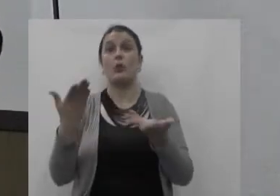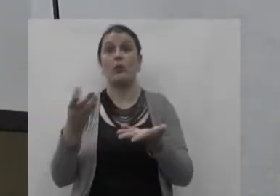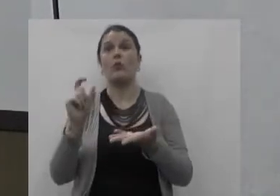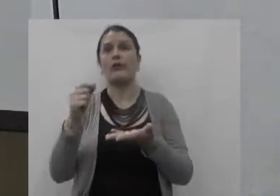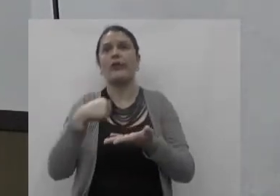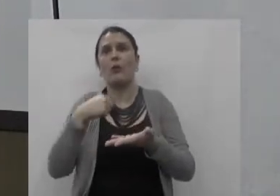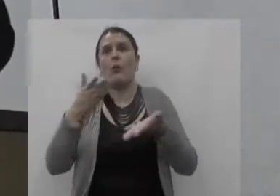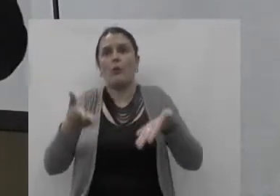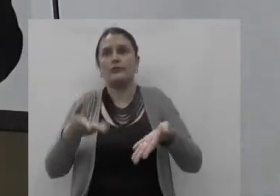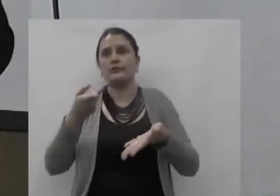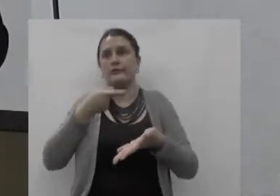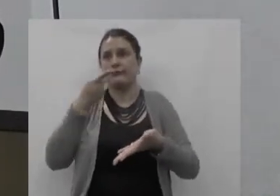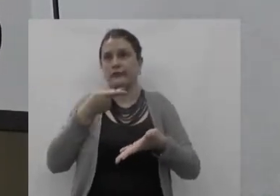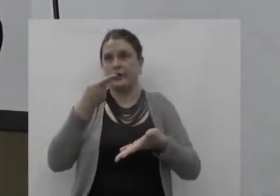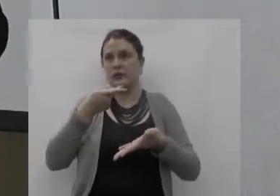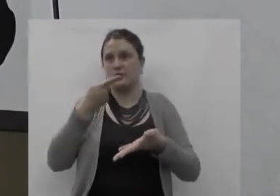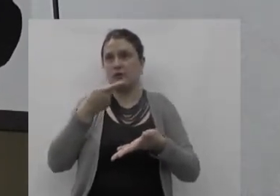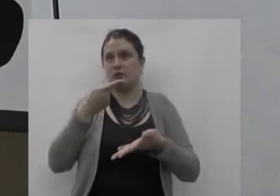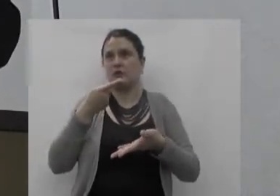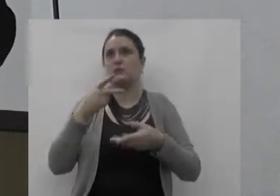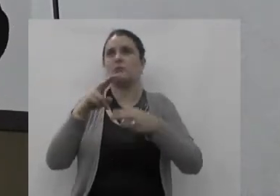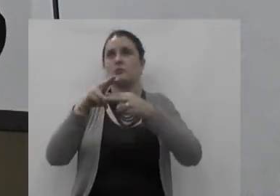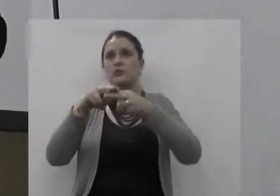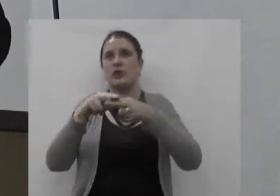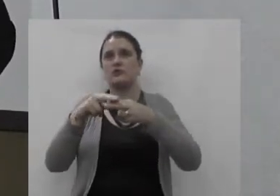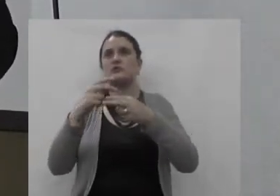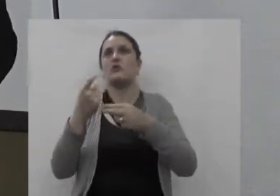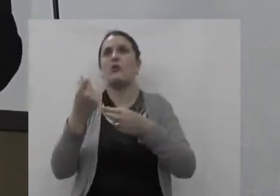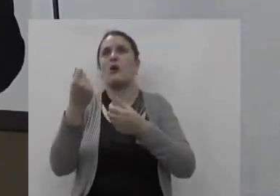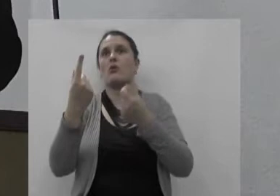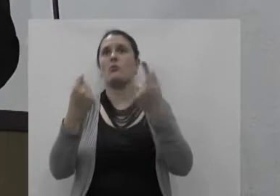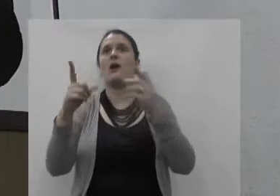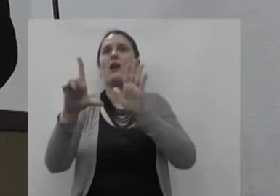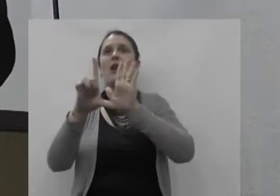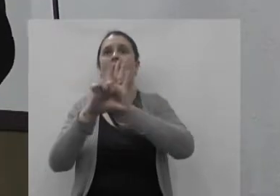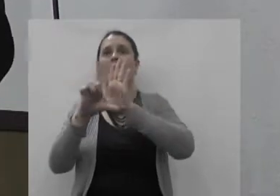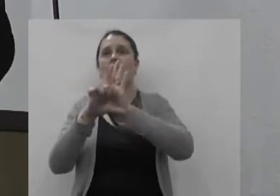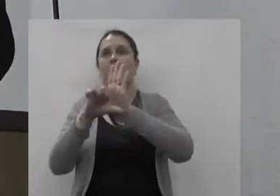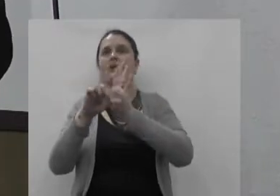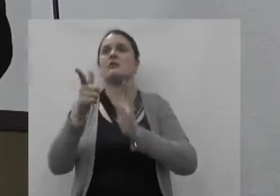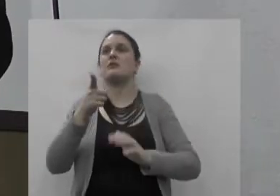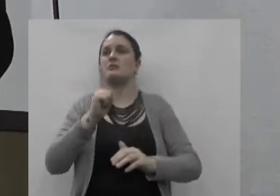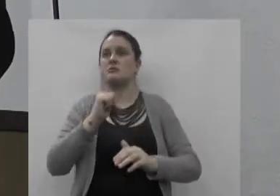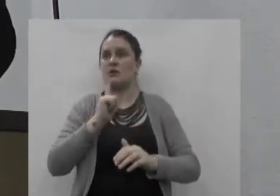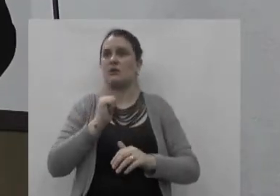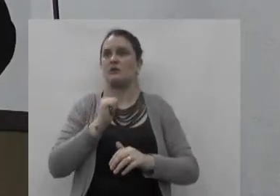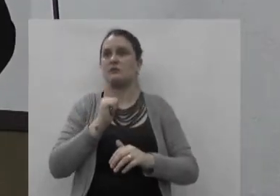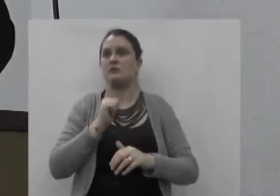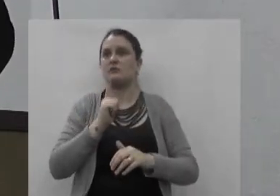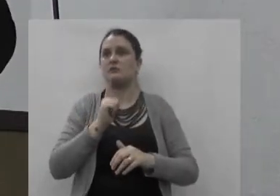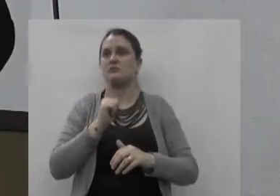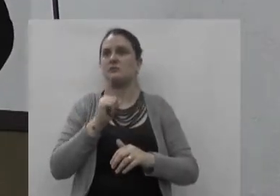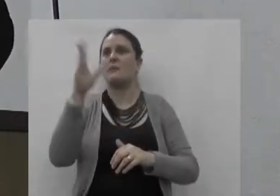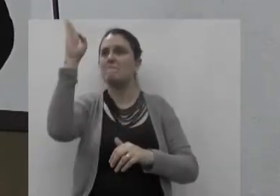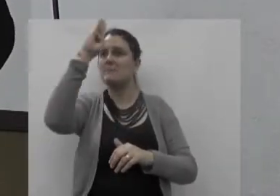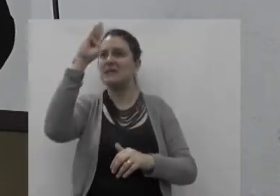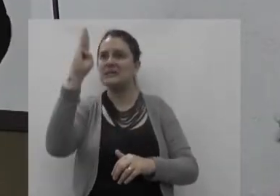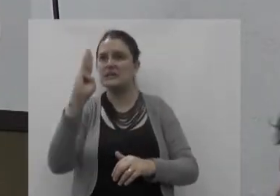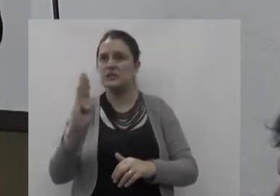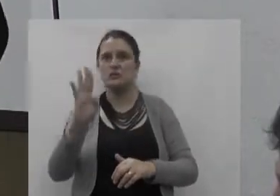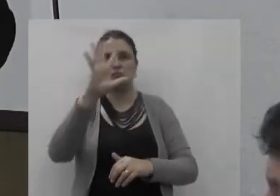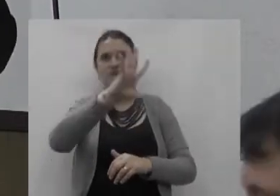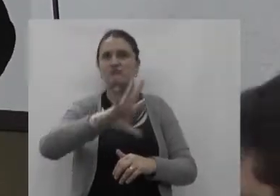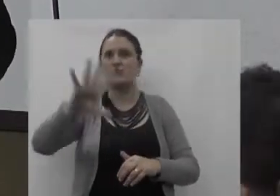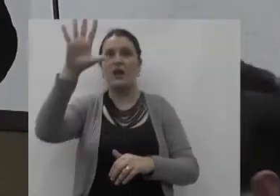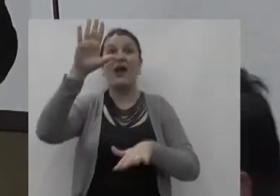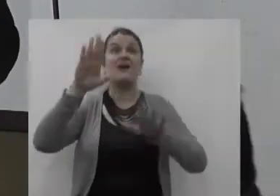vim me referir também hoje, com relação a algumas leis que existem a nível de Brasil